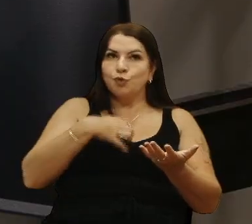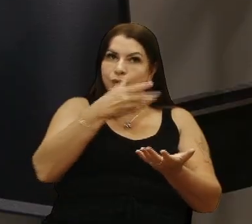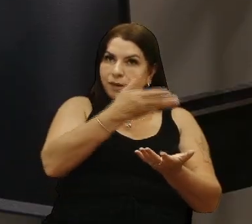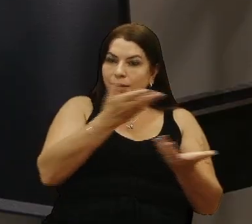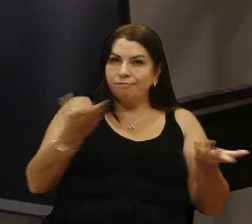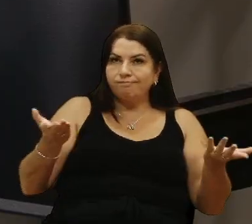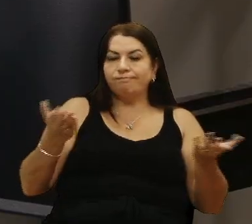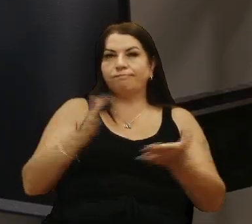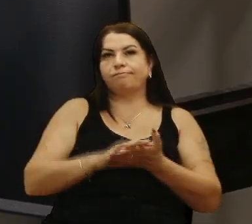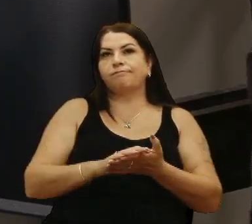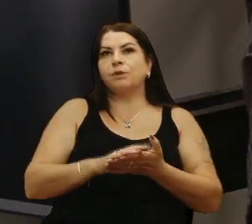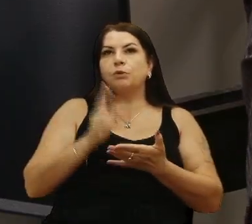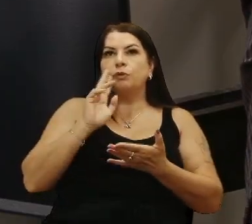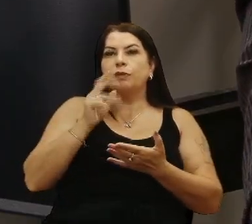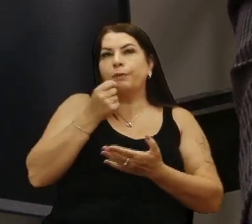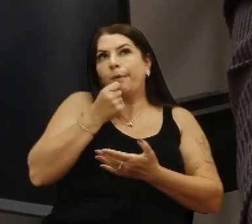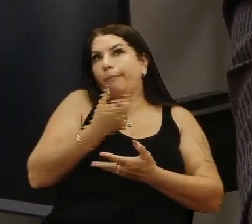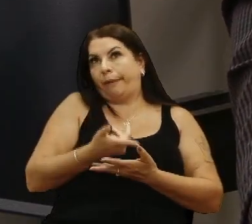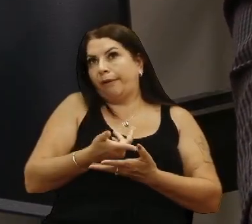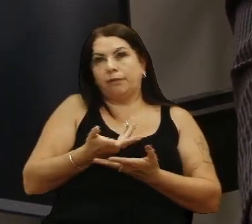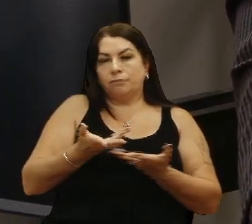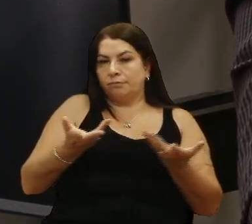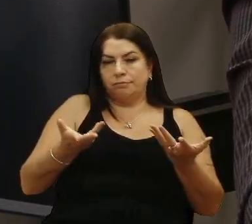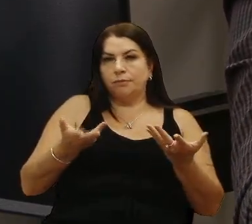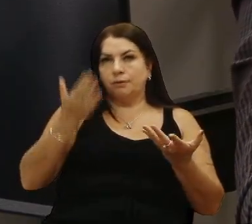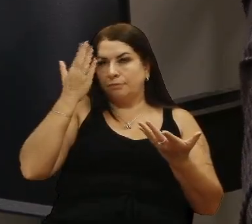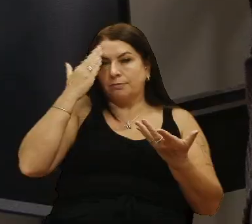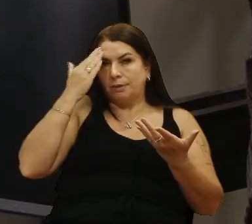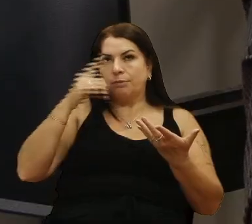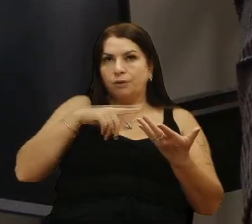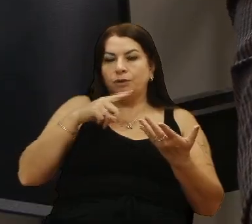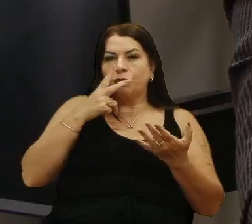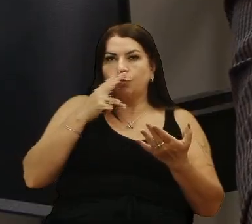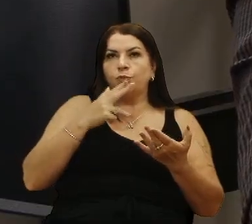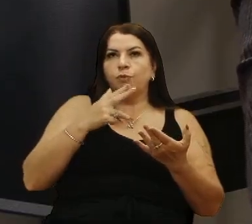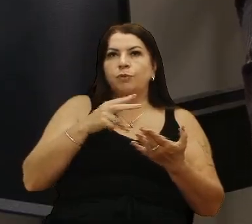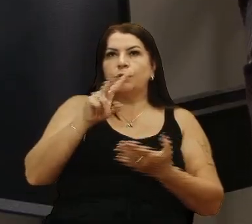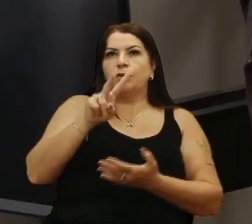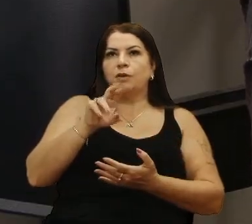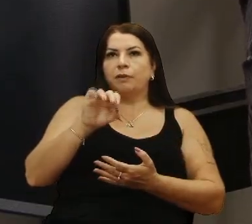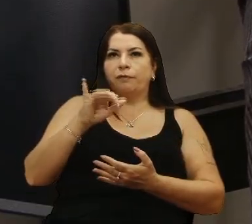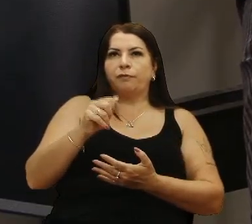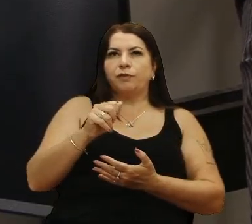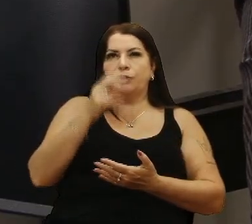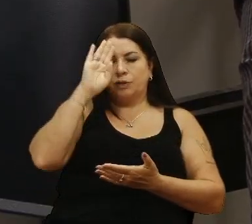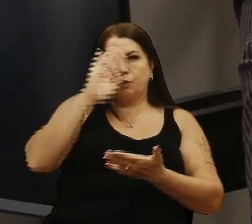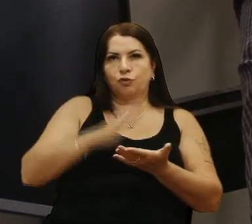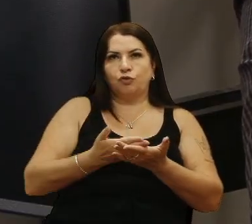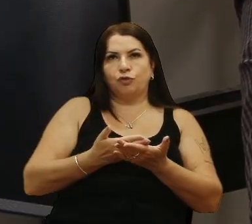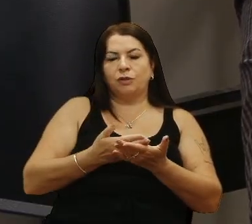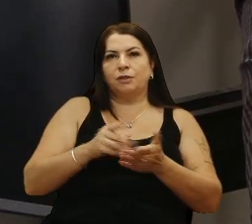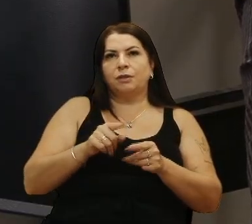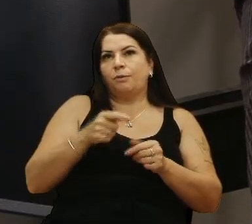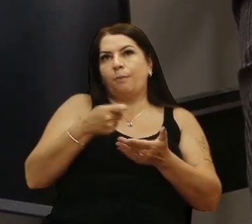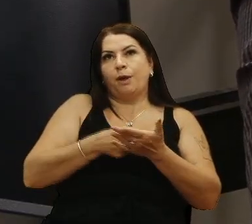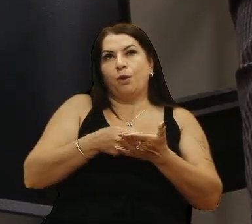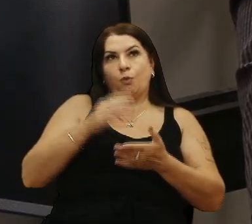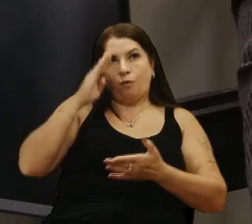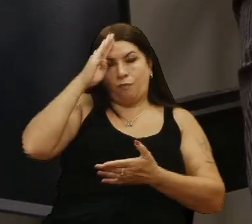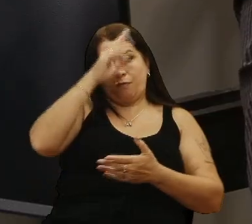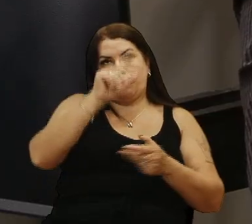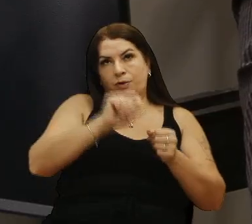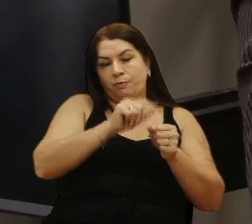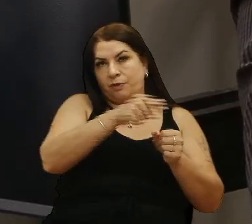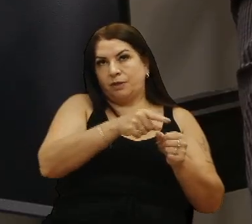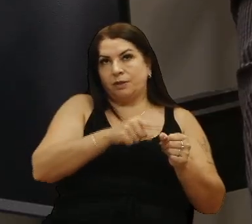estava, né? Então, a gente vê que é uma piada, a gente sabe que teve ali, como eu falei, a Veja, eu acredito que o Bolsonaro não pagou a Veja para falar aquilo ali. A Veja